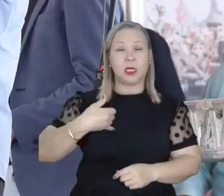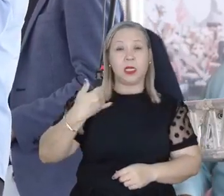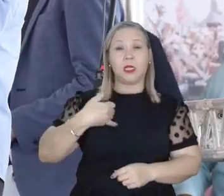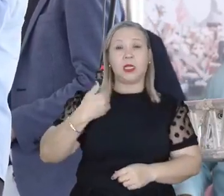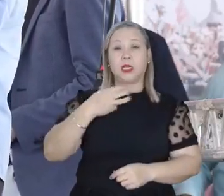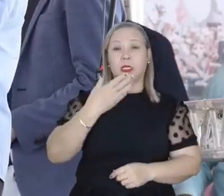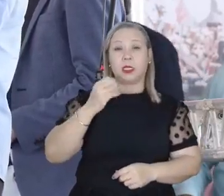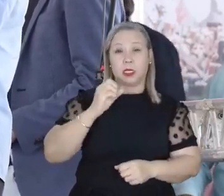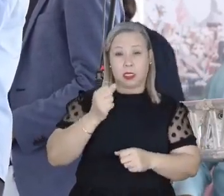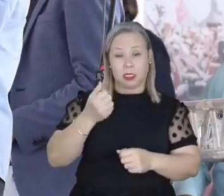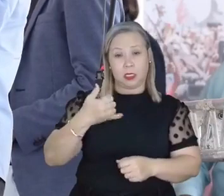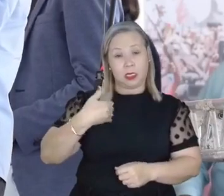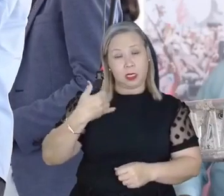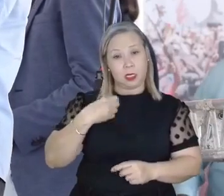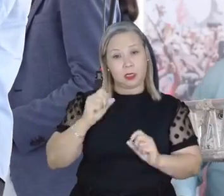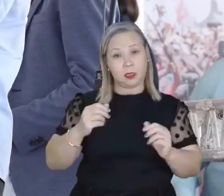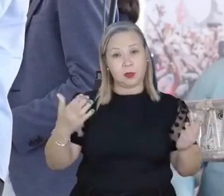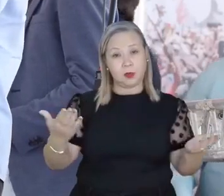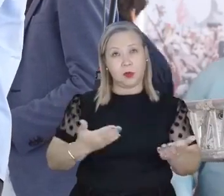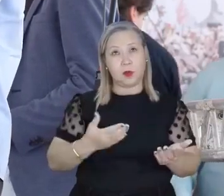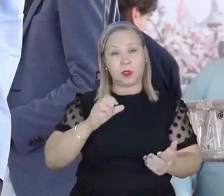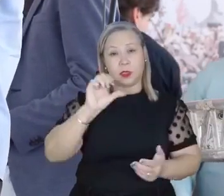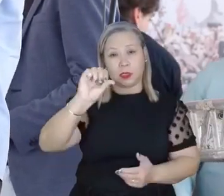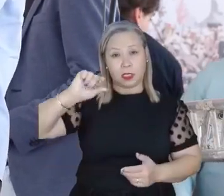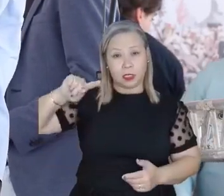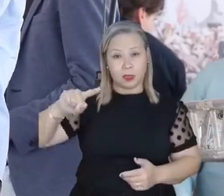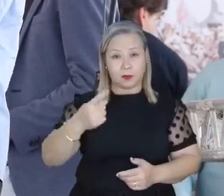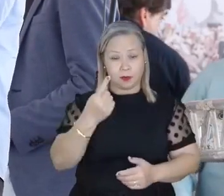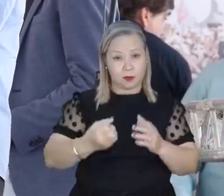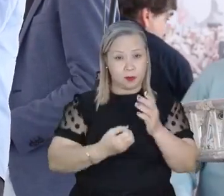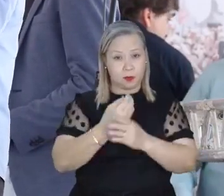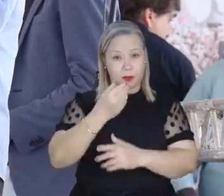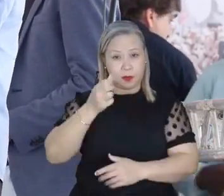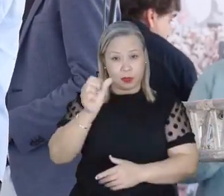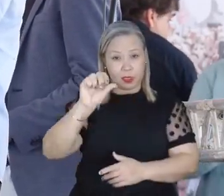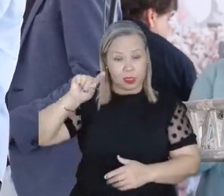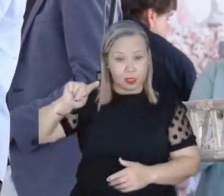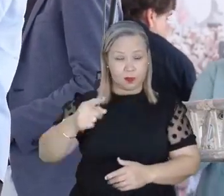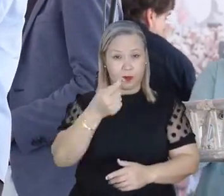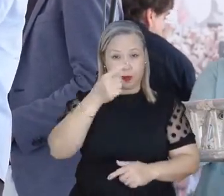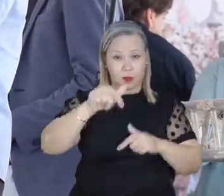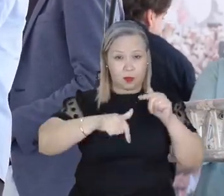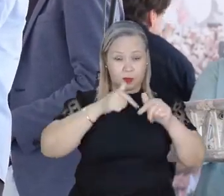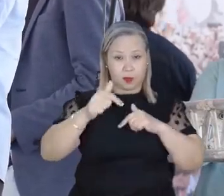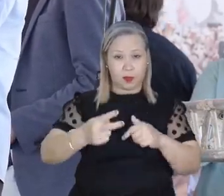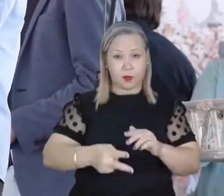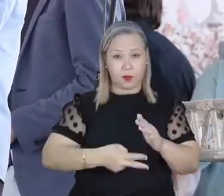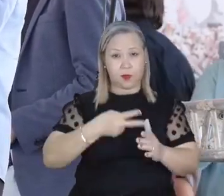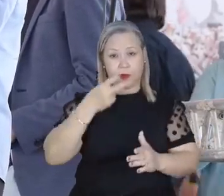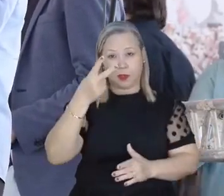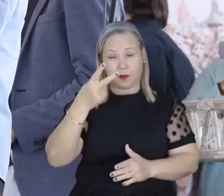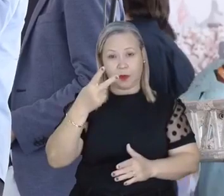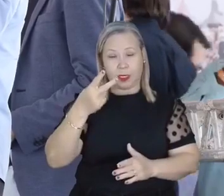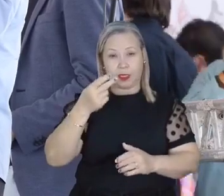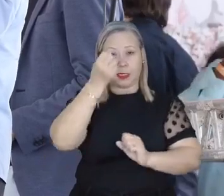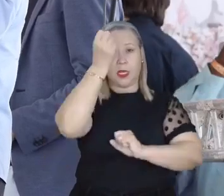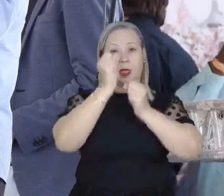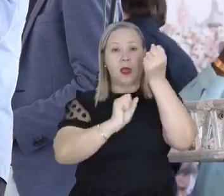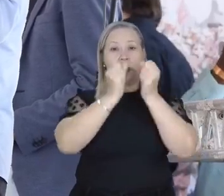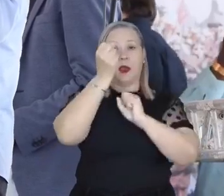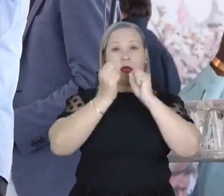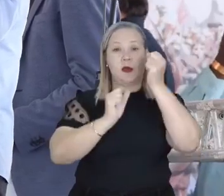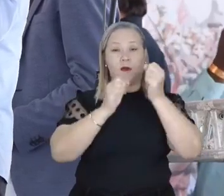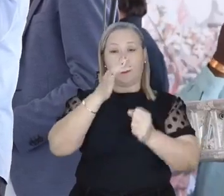mil empregos, né? São duas vezes a fábrica Ford que fechou lá no Sul. Isso me dá muito prazer, de